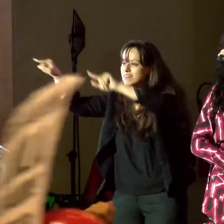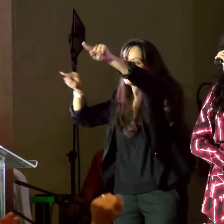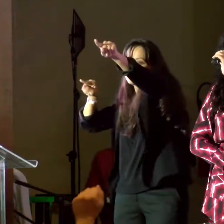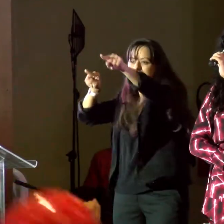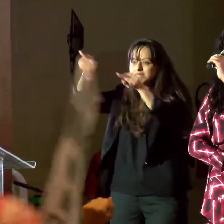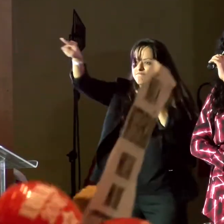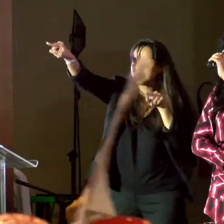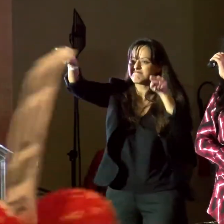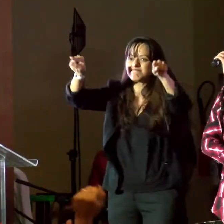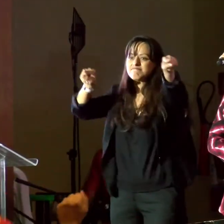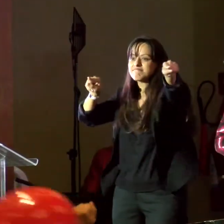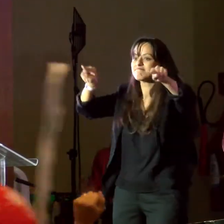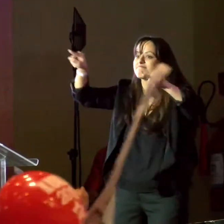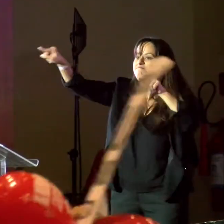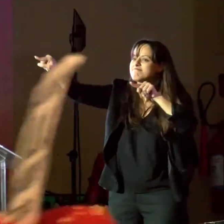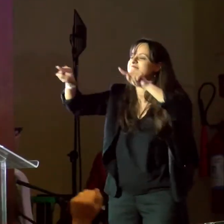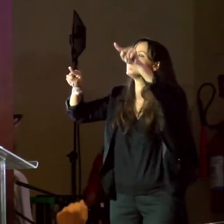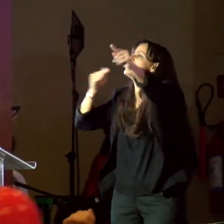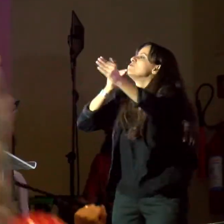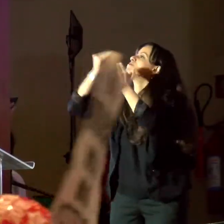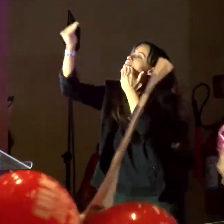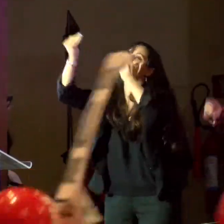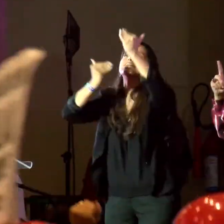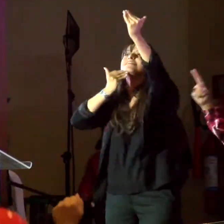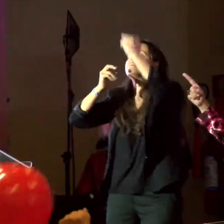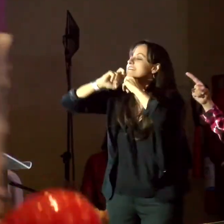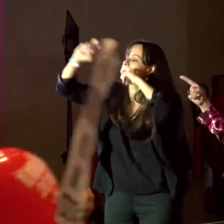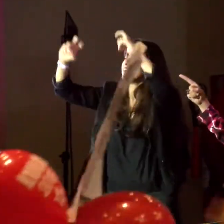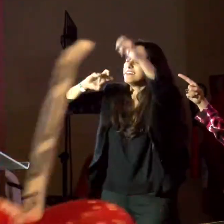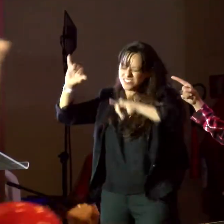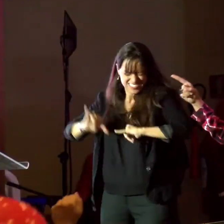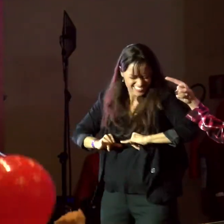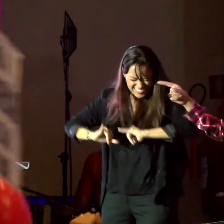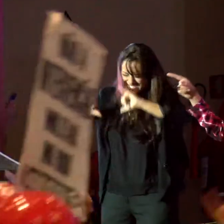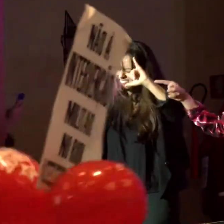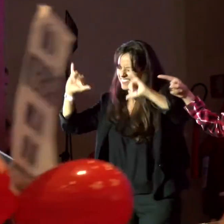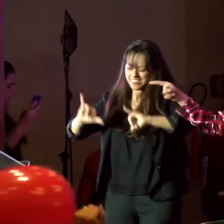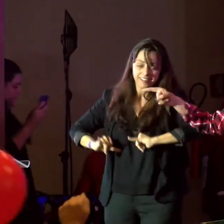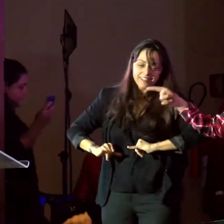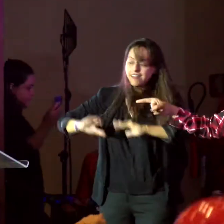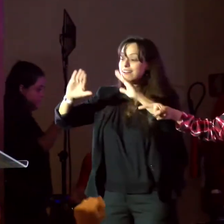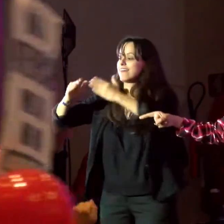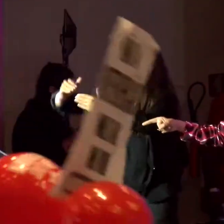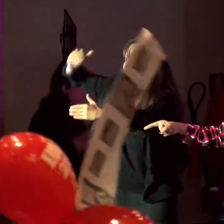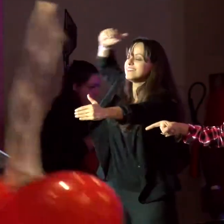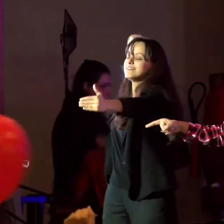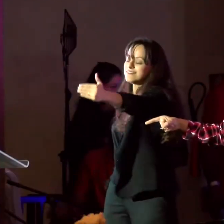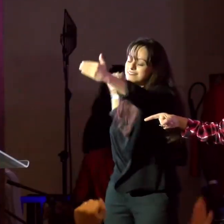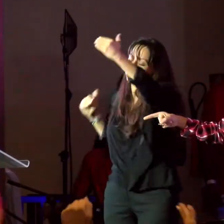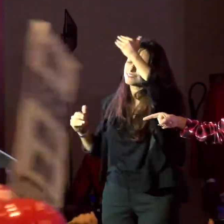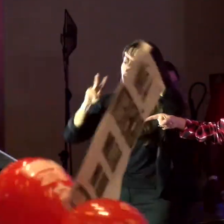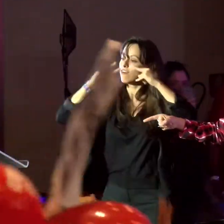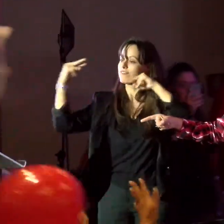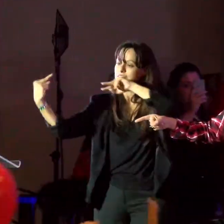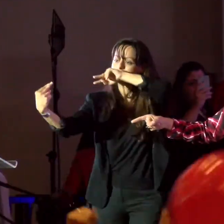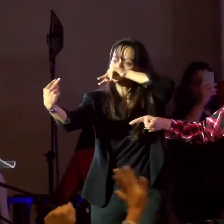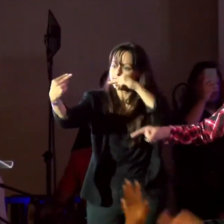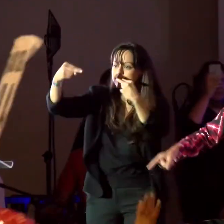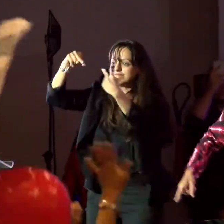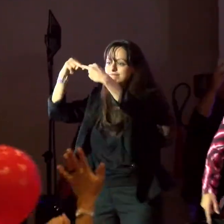Um lamento triste sempre ecoou desde que o índio guerreiro foi pro cativeiro e de lá